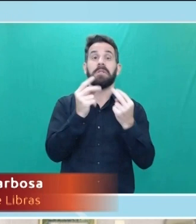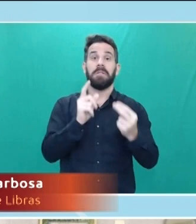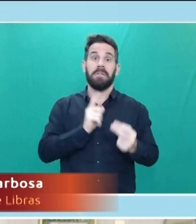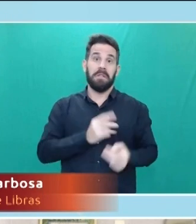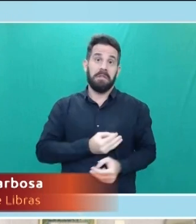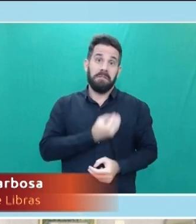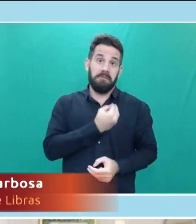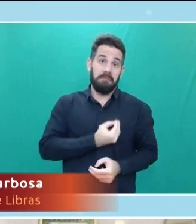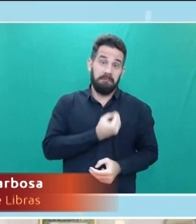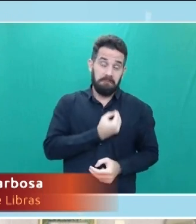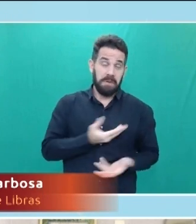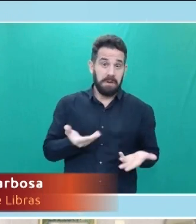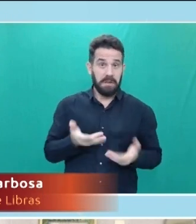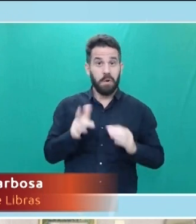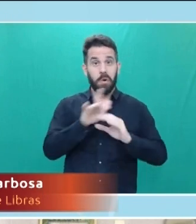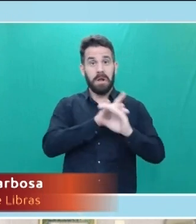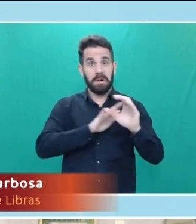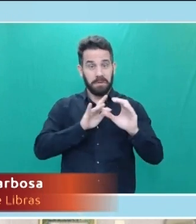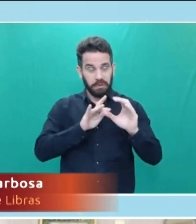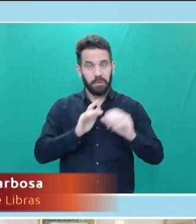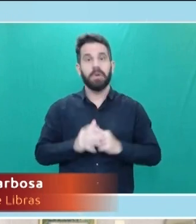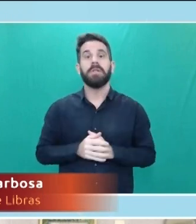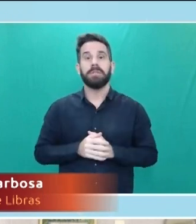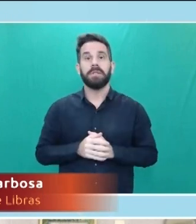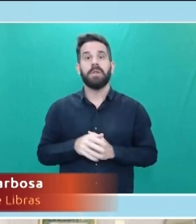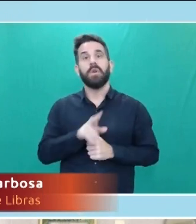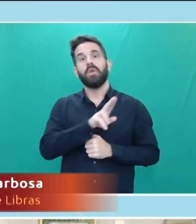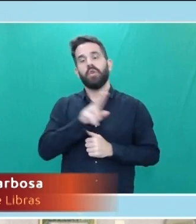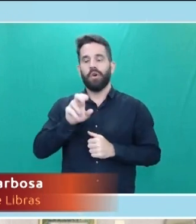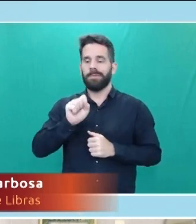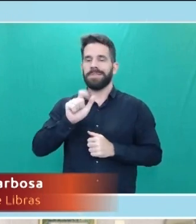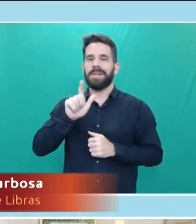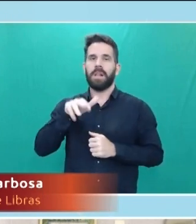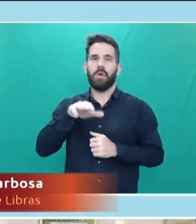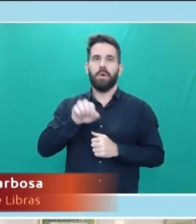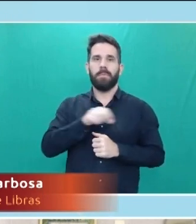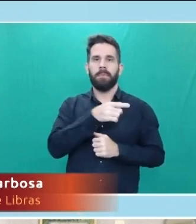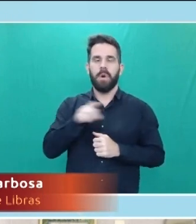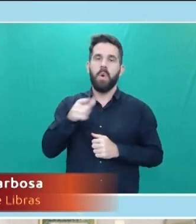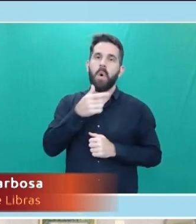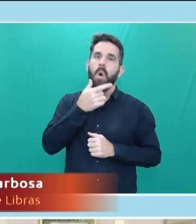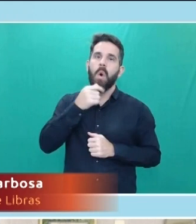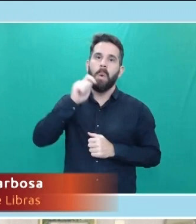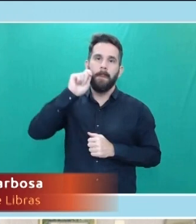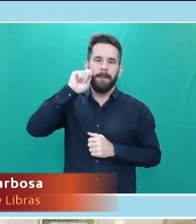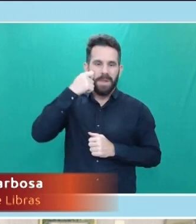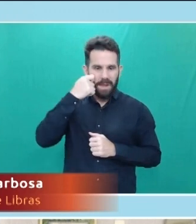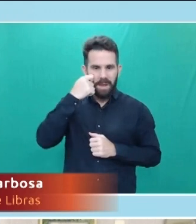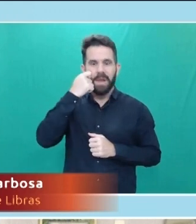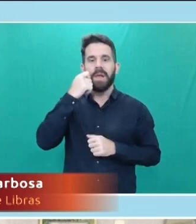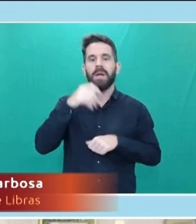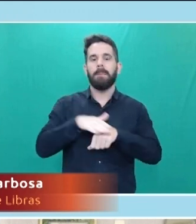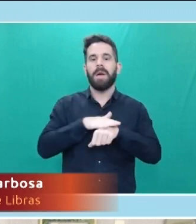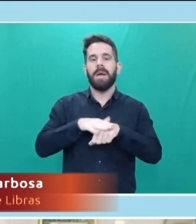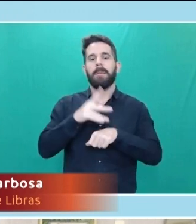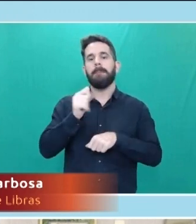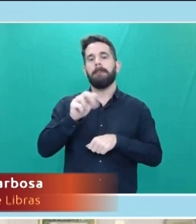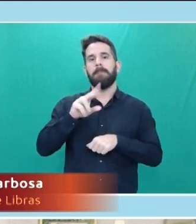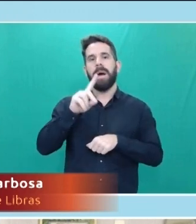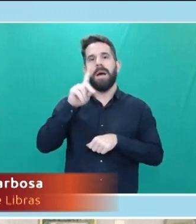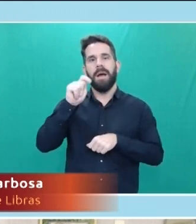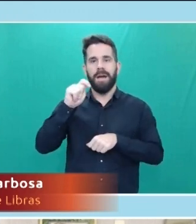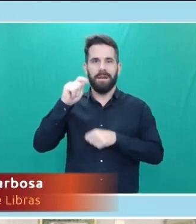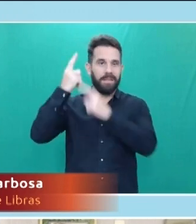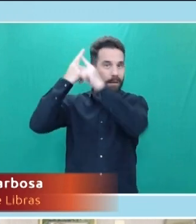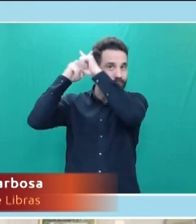no Conexões. Meu nome é Salomão, sou um homem negro, da pele parda, tenho dreads verdes, claros,